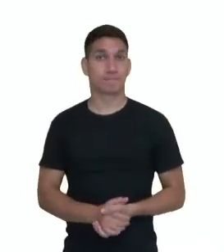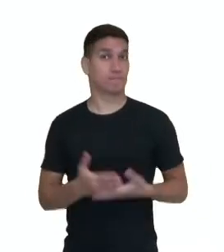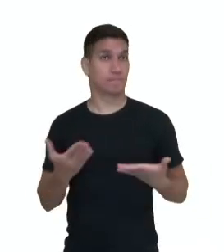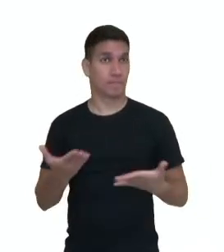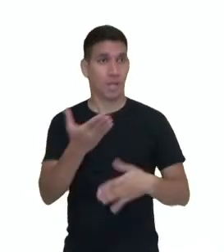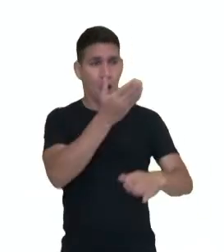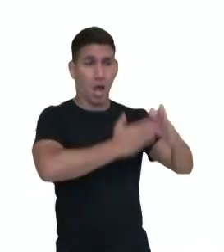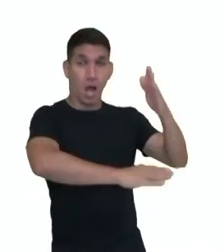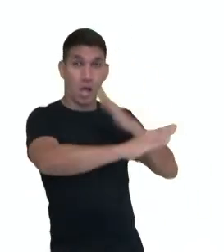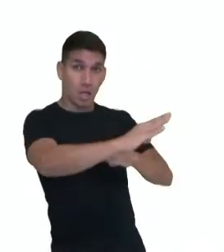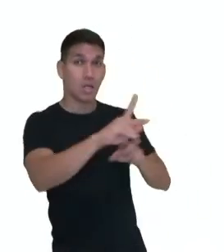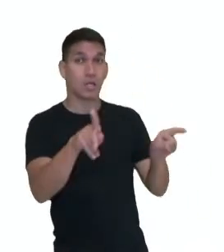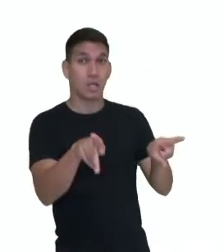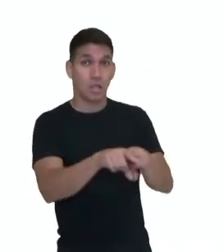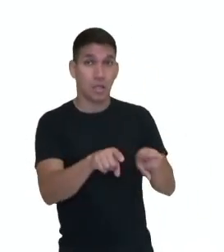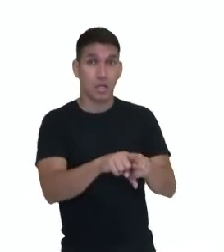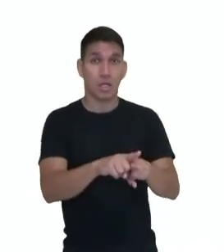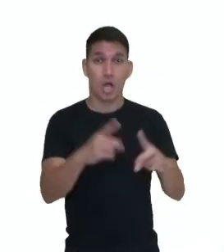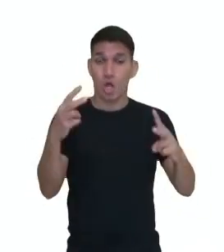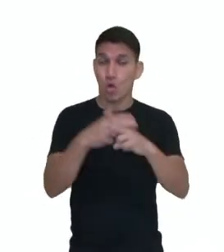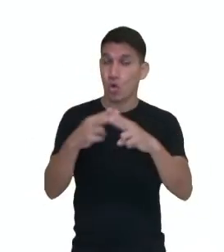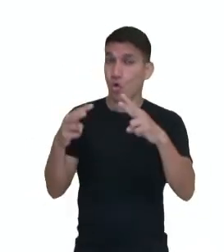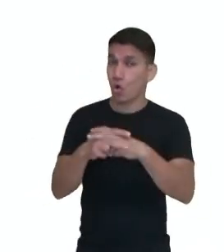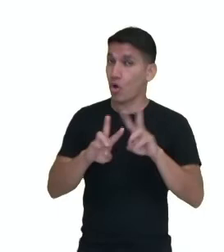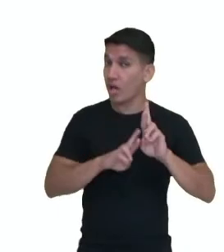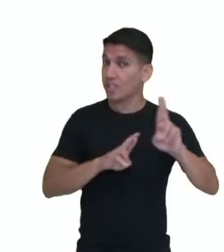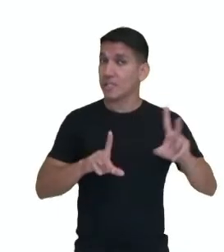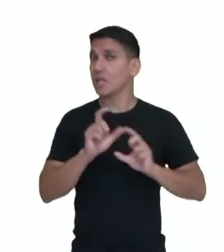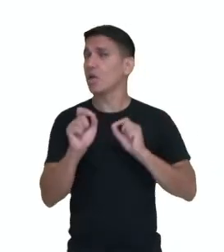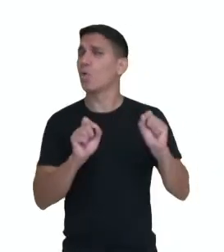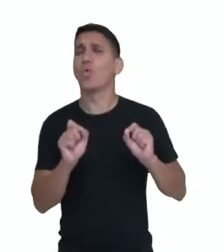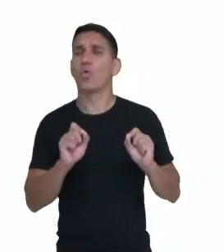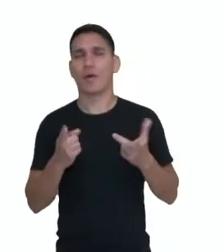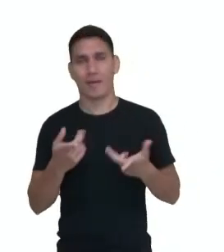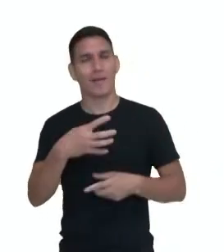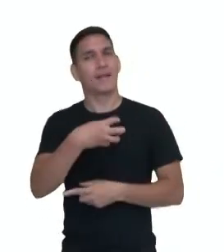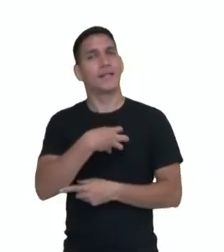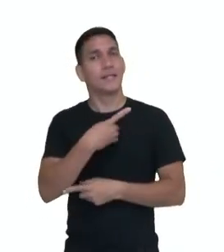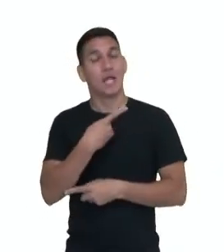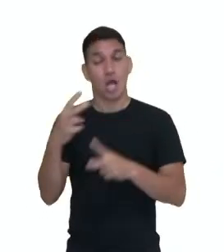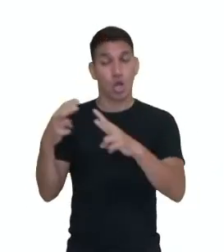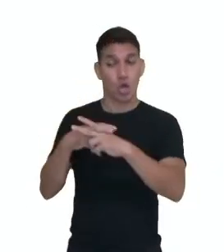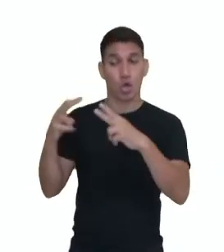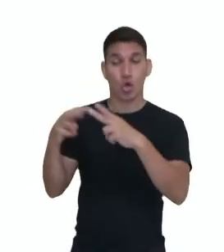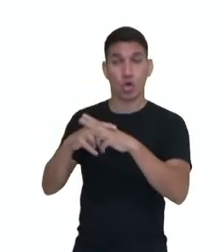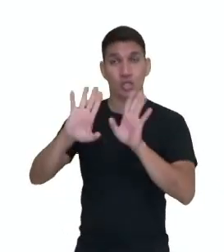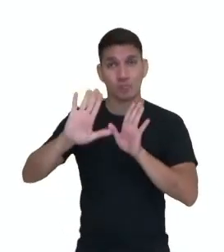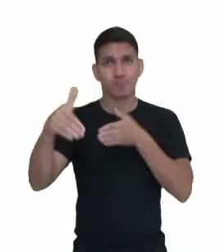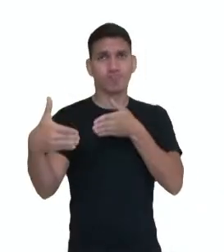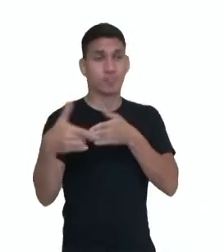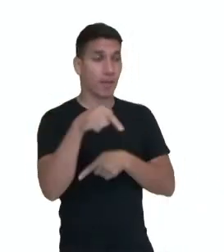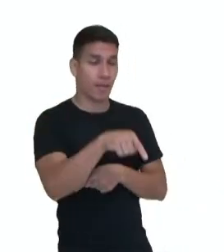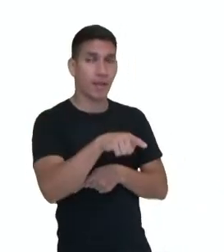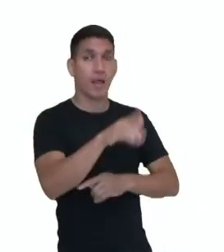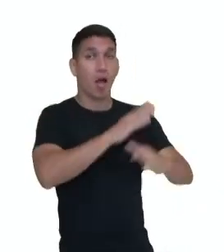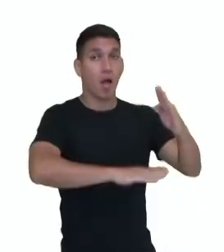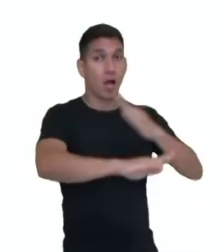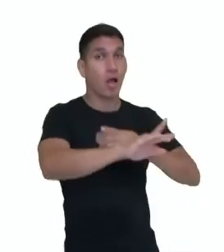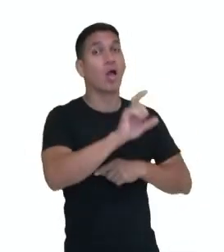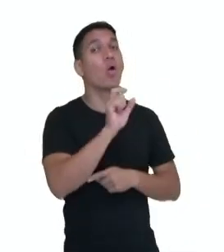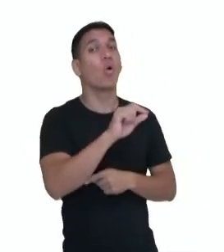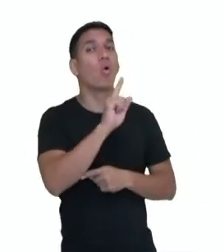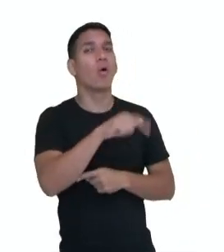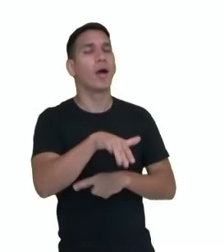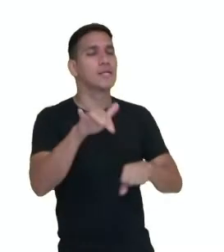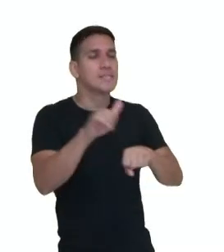Arte marcial e luta é um pouquinho diferente, tá? As lutas consistem no combate direto do adversário, enquanto que as artes marciais